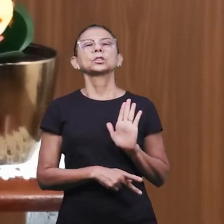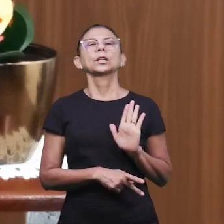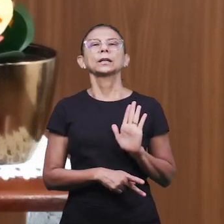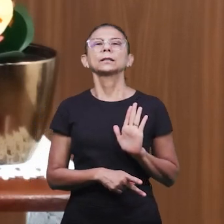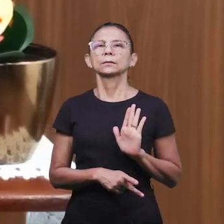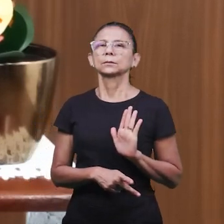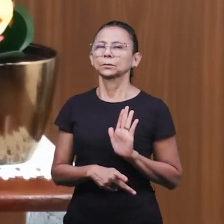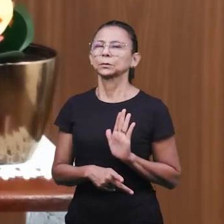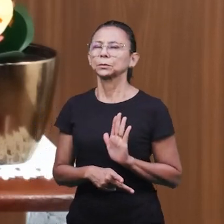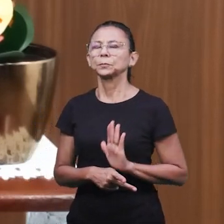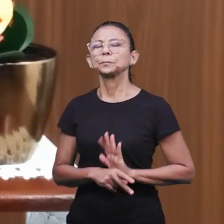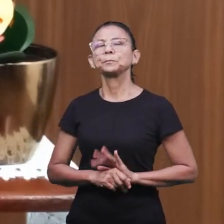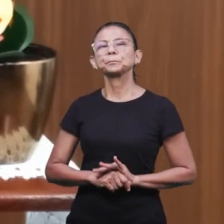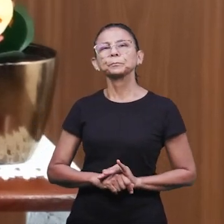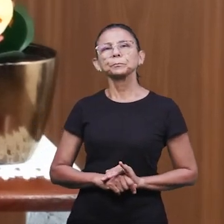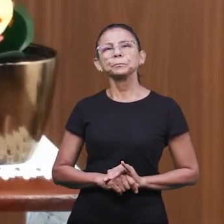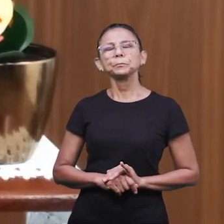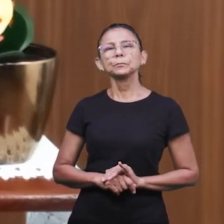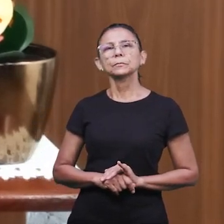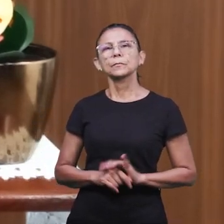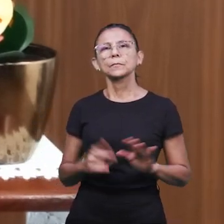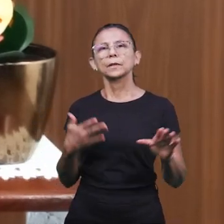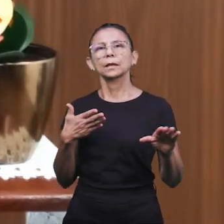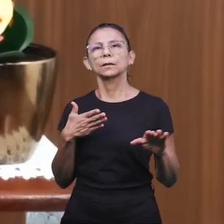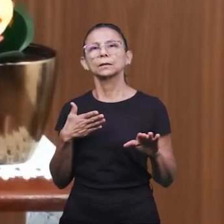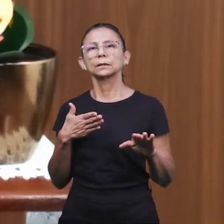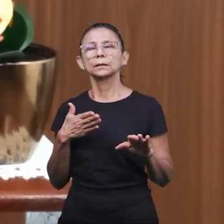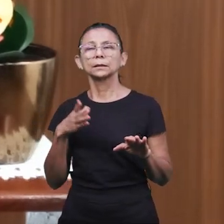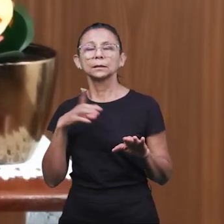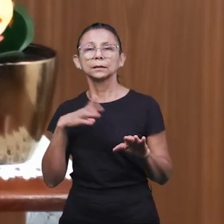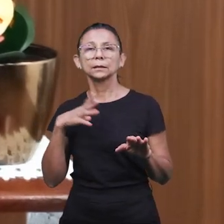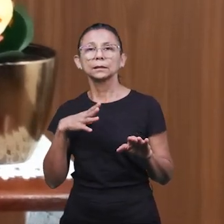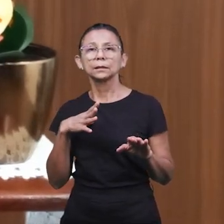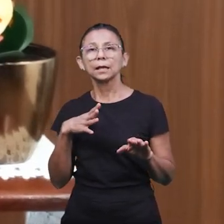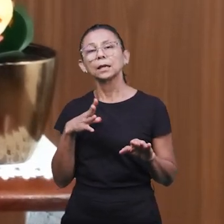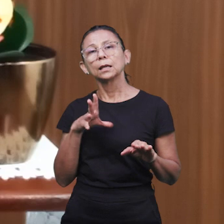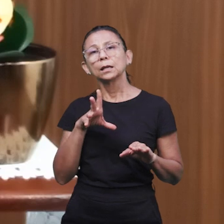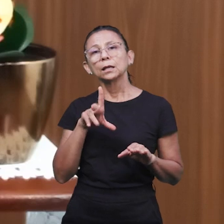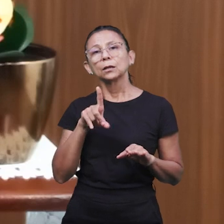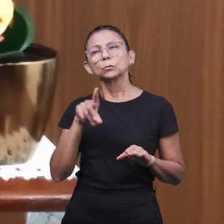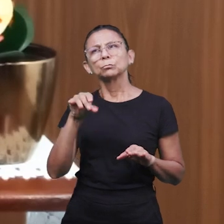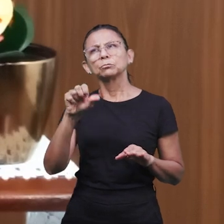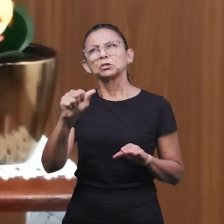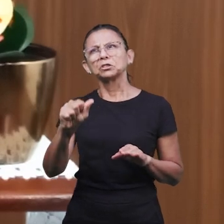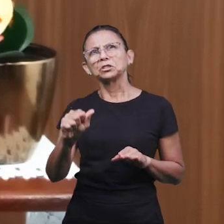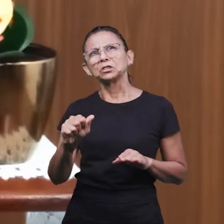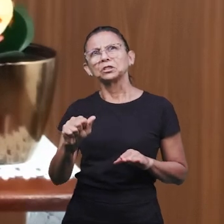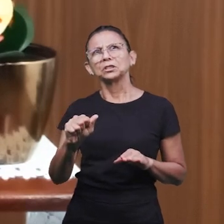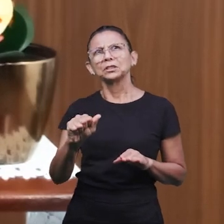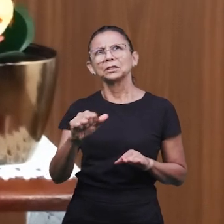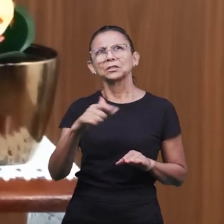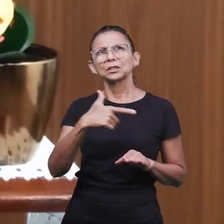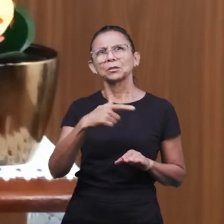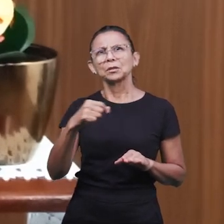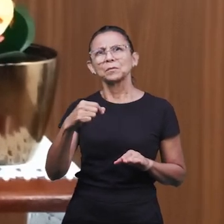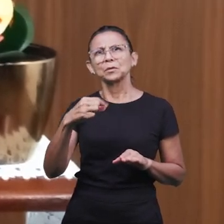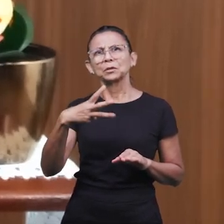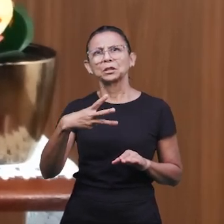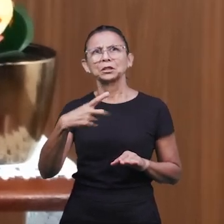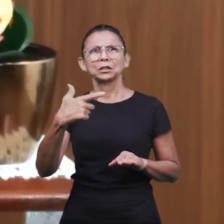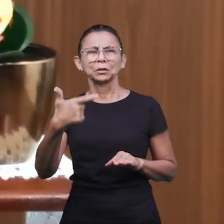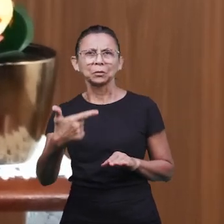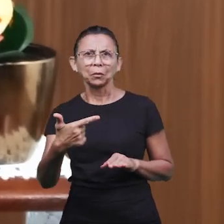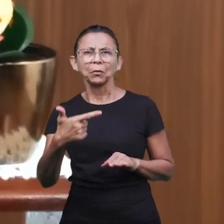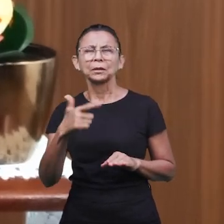há um projeto que vai se estabelecendo, que tem uma data para acontecer, 2032, se não me engano, que diz